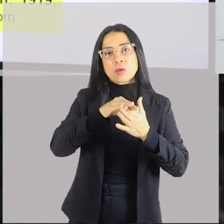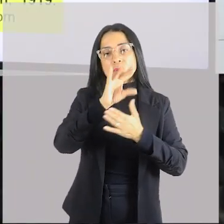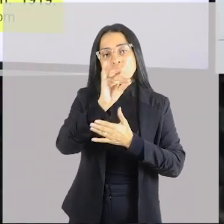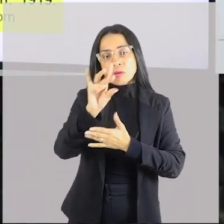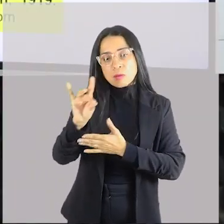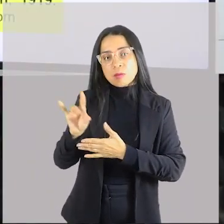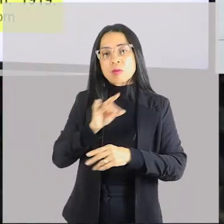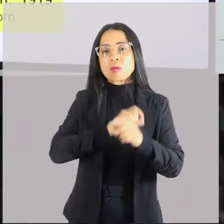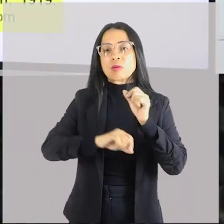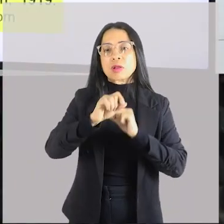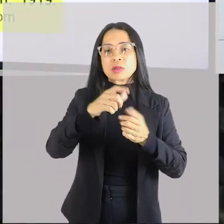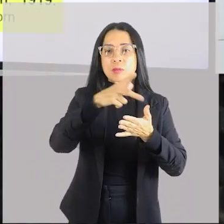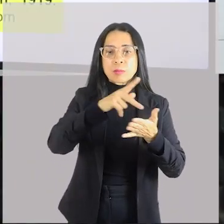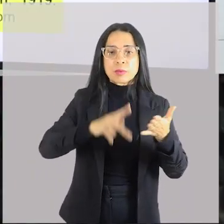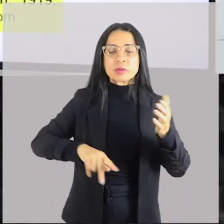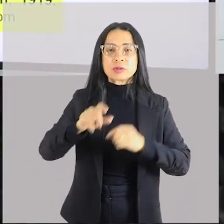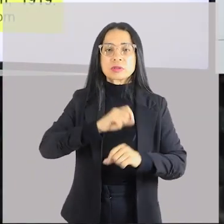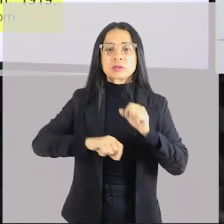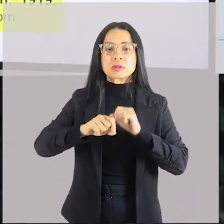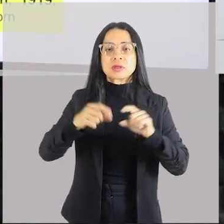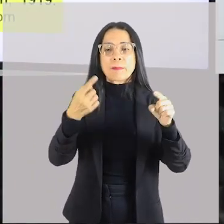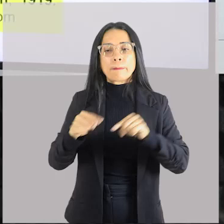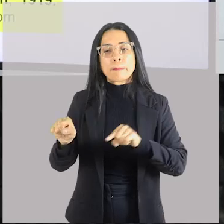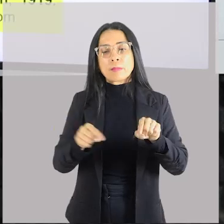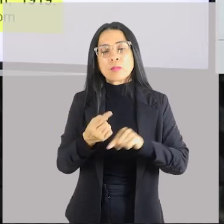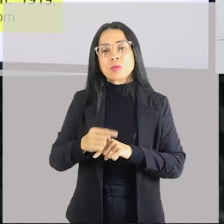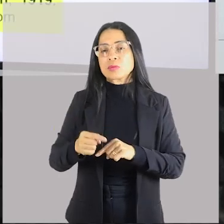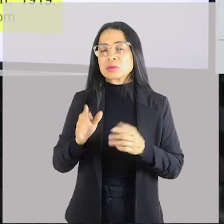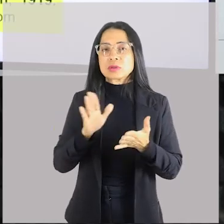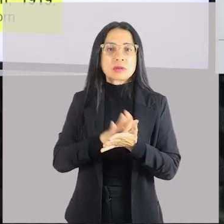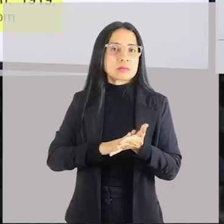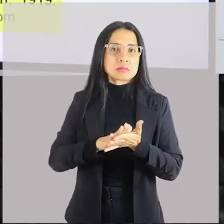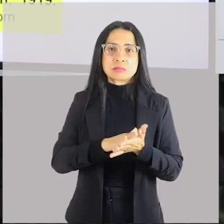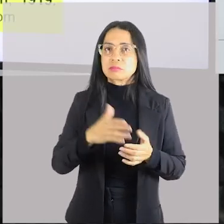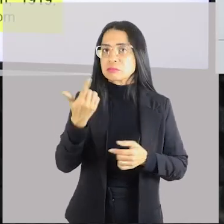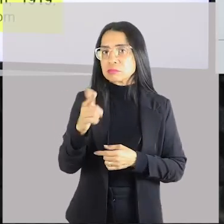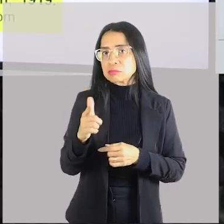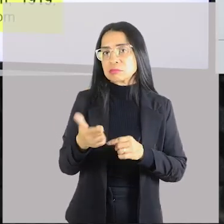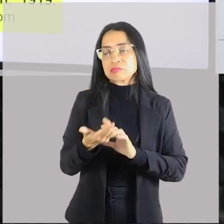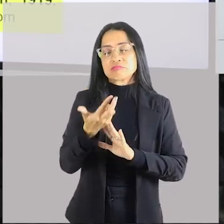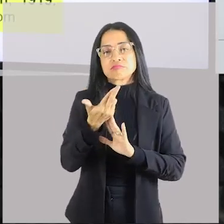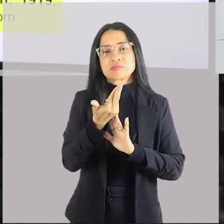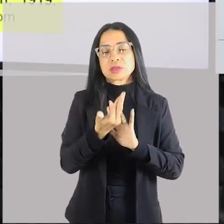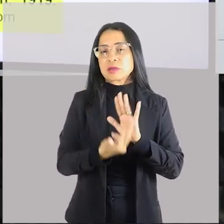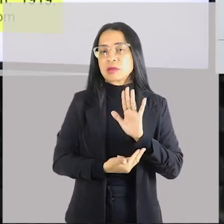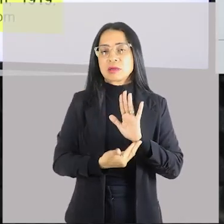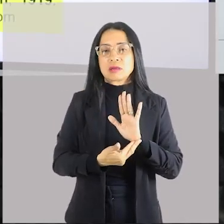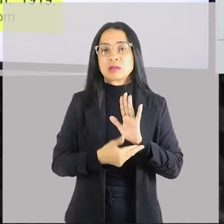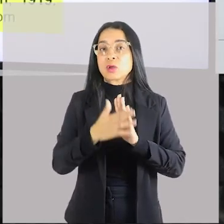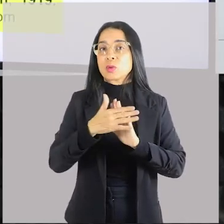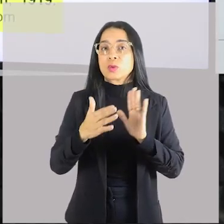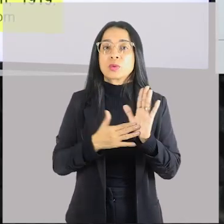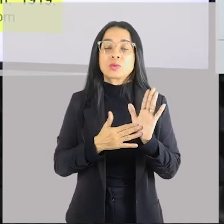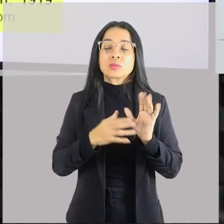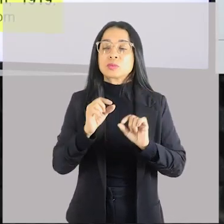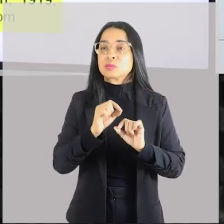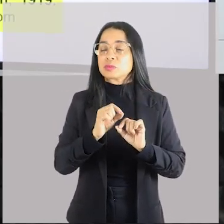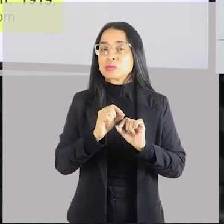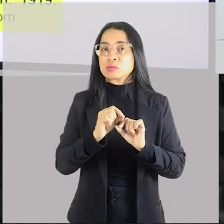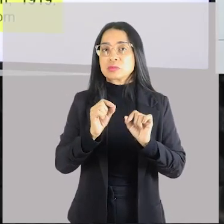dadaístas performances dadaístas e música dadaísta onde nada tem regra e tudo é feito aleatoriamente Isso aqui é uma colagem